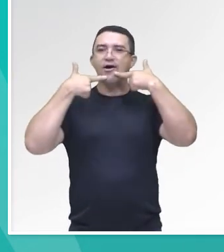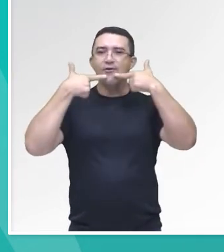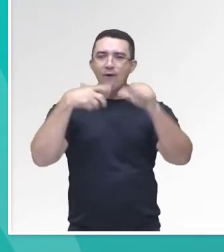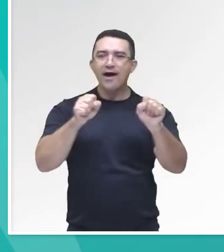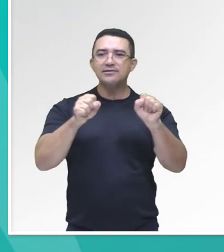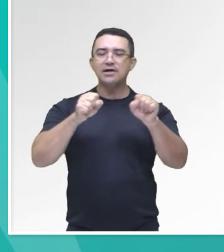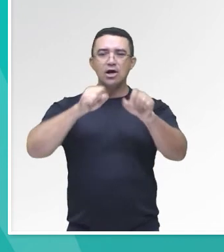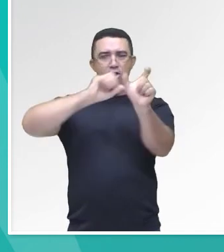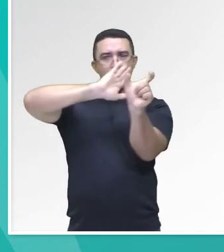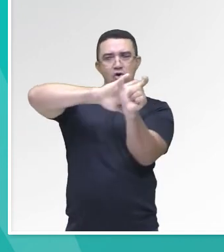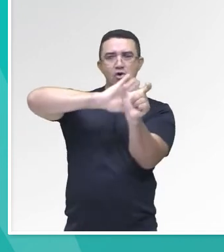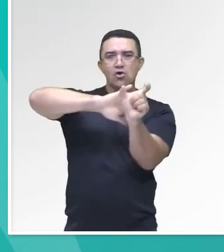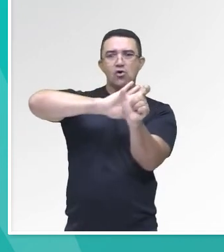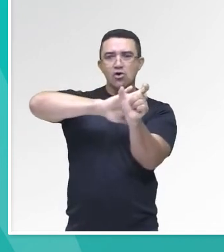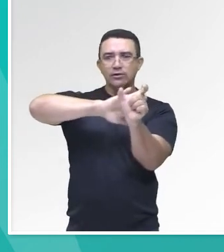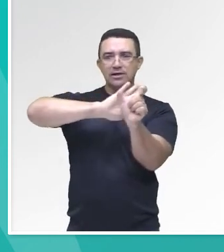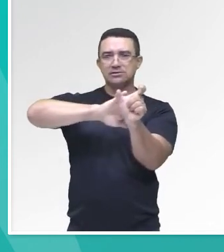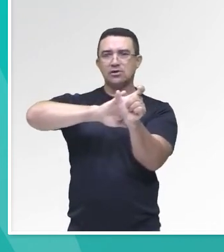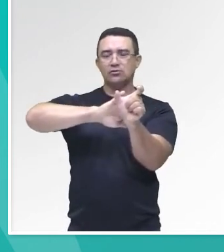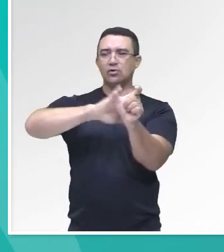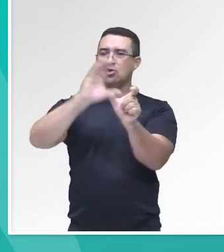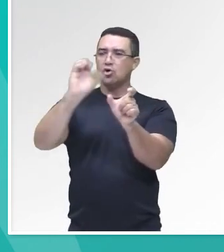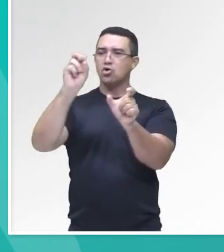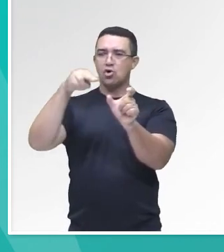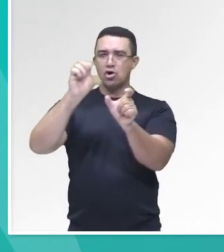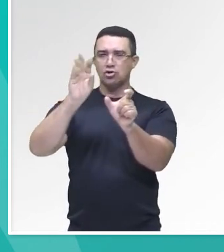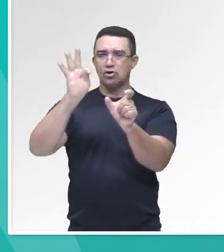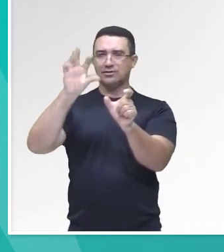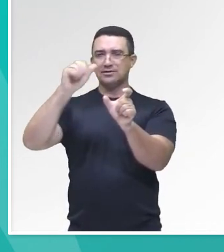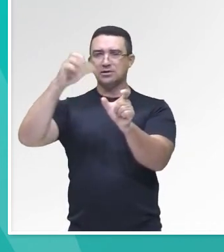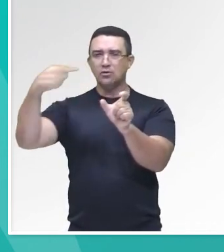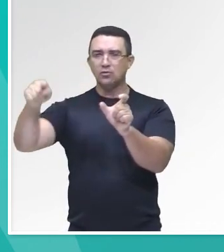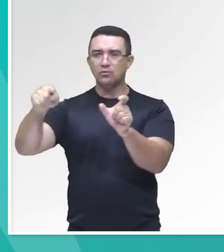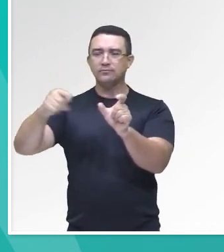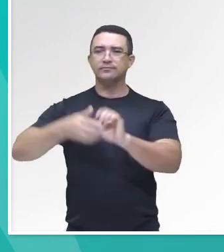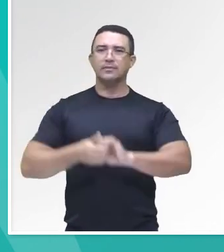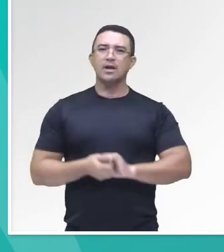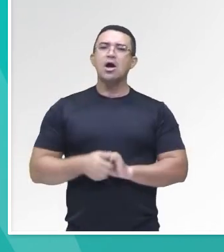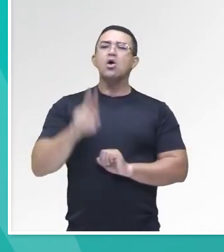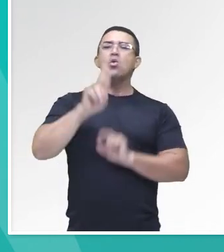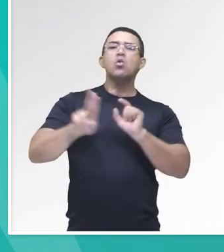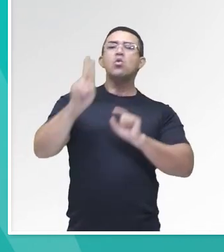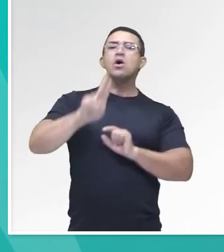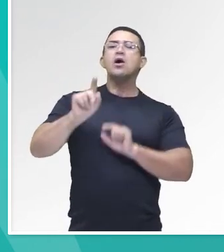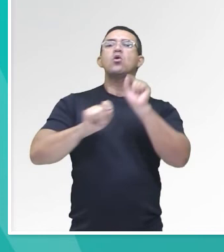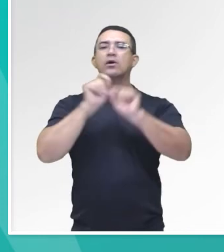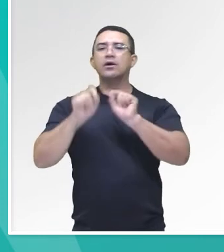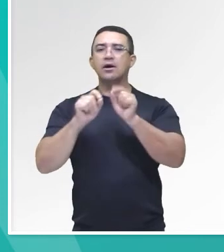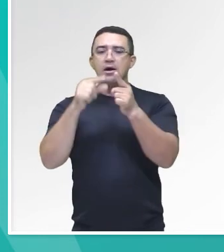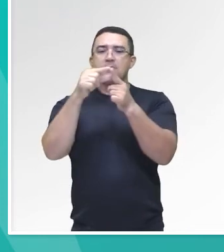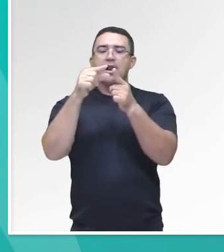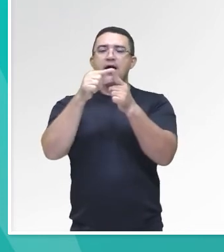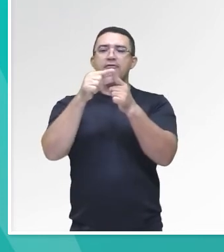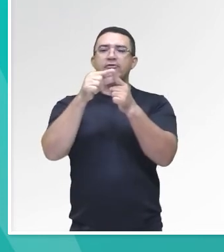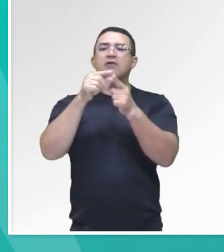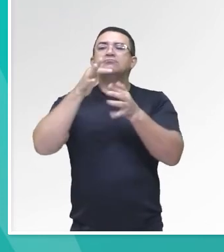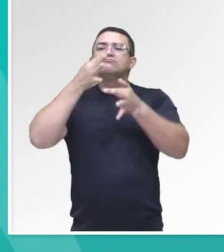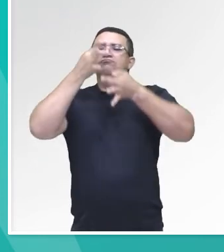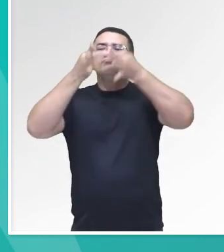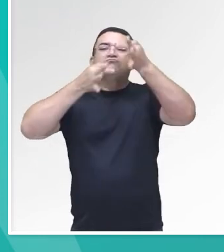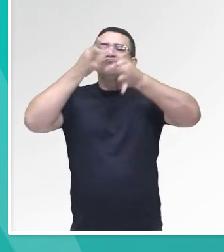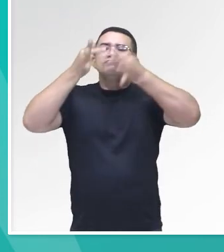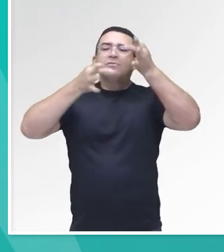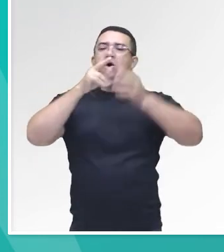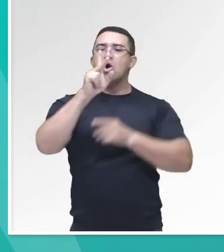que no caso é a conotação, a linguagem conotativa, usada na palavra rosas,